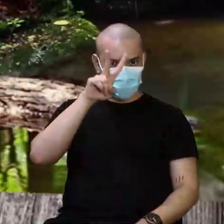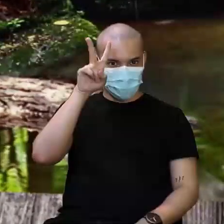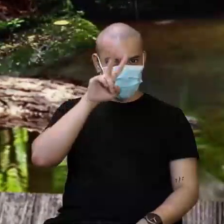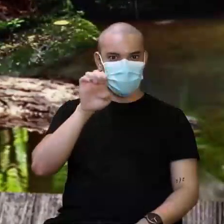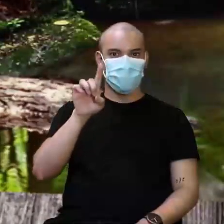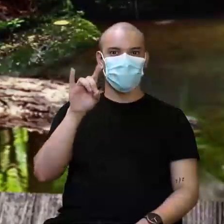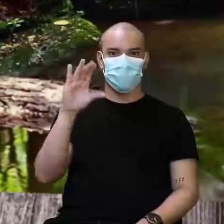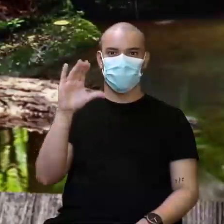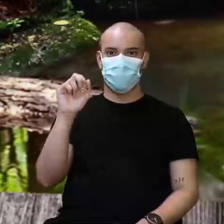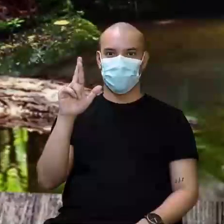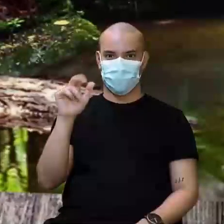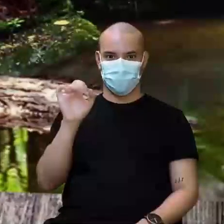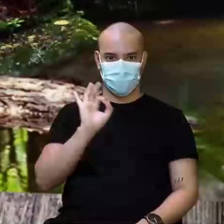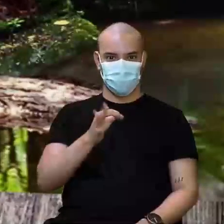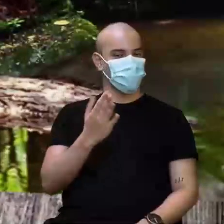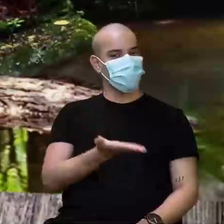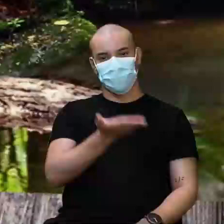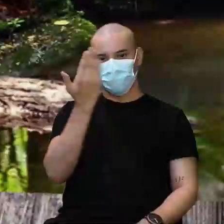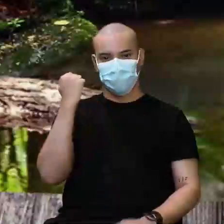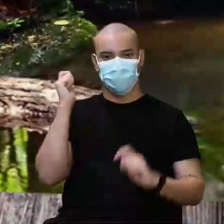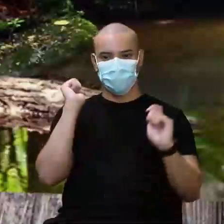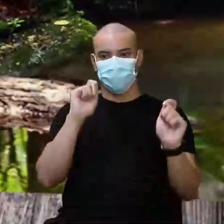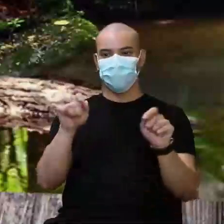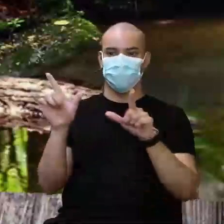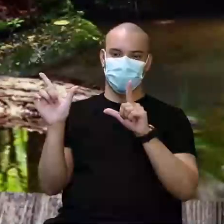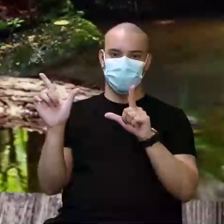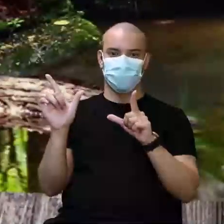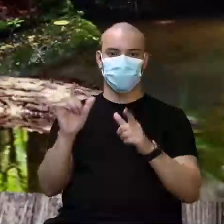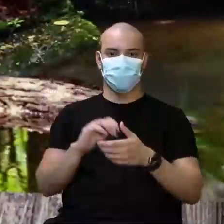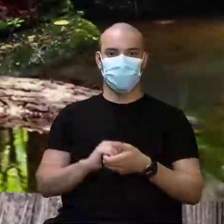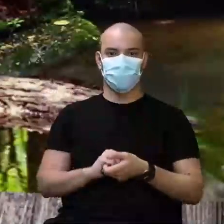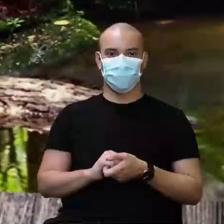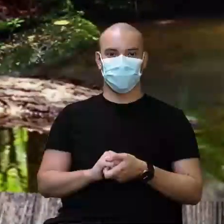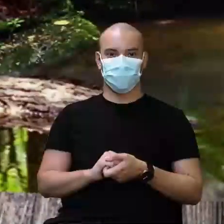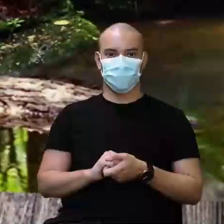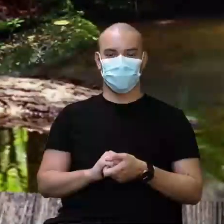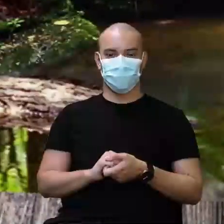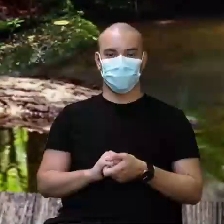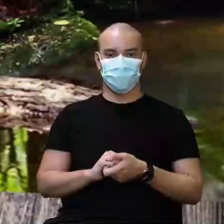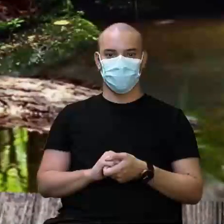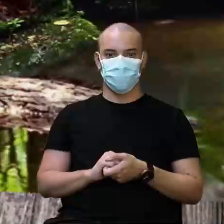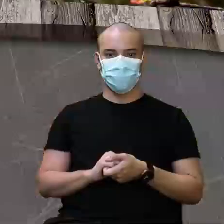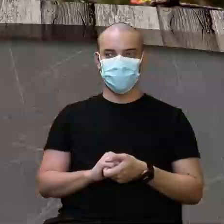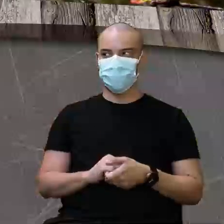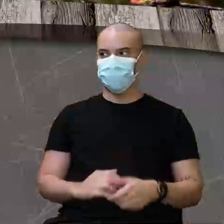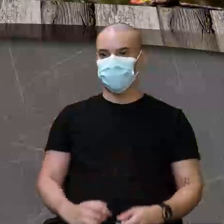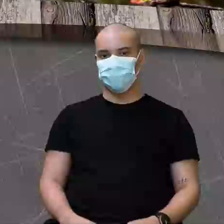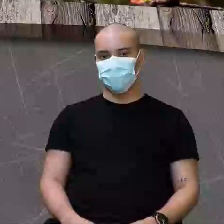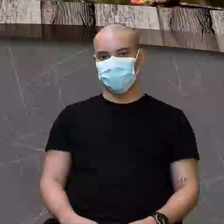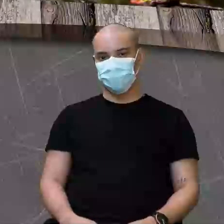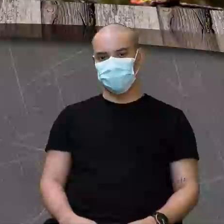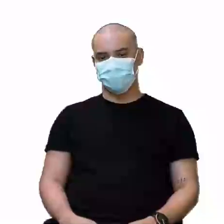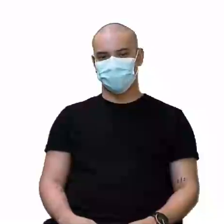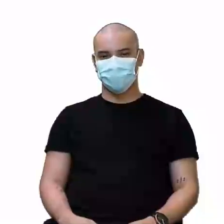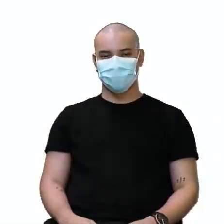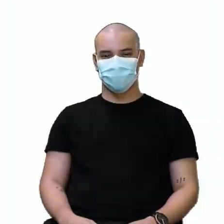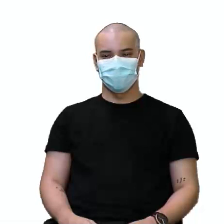de Ediacara, né? Vamos lá para o nosso slide? Olha lá. Joga na tela.